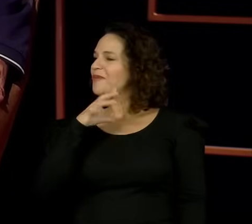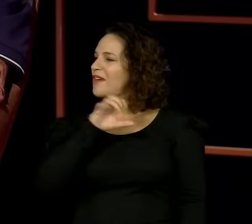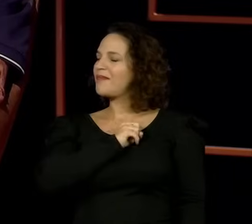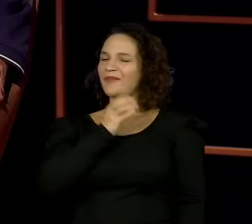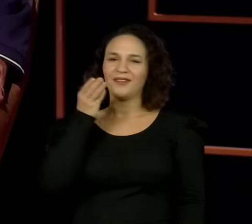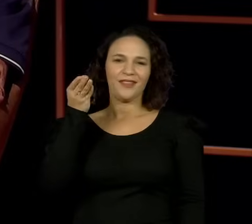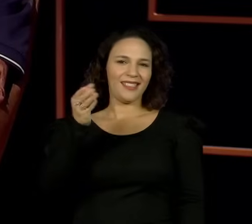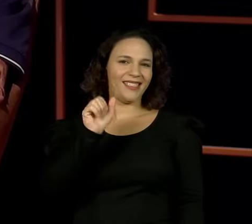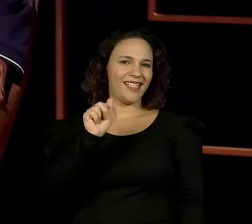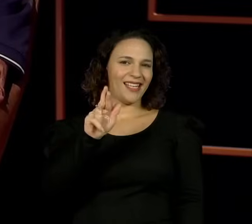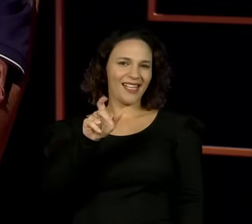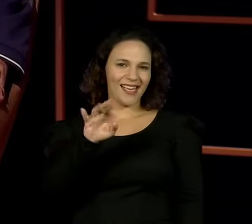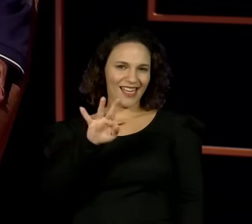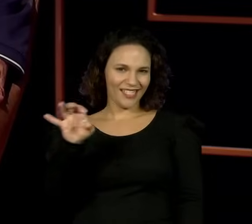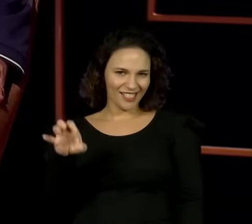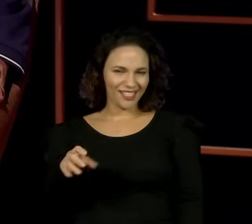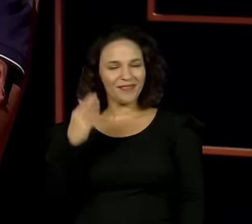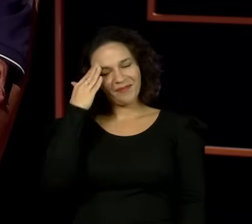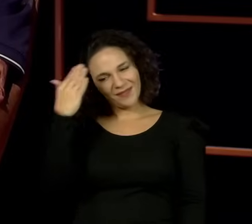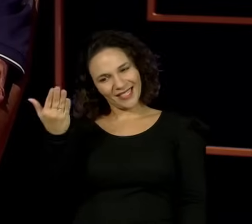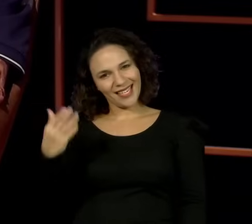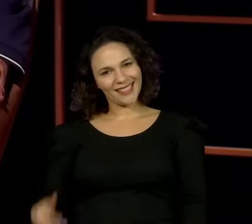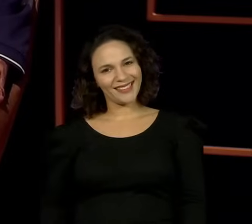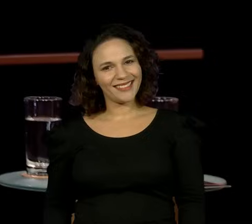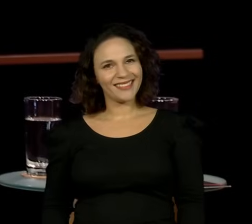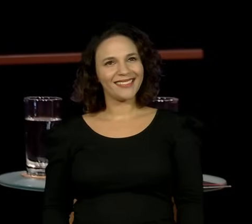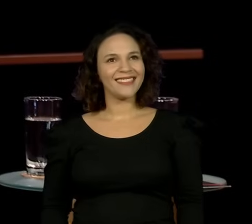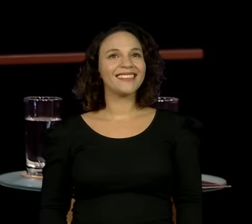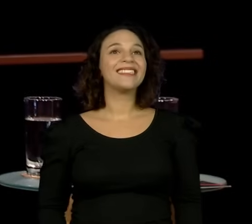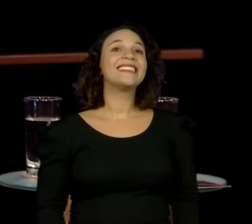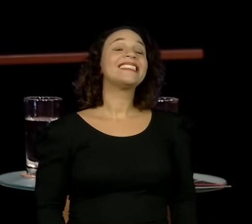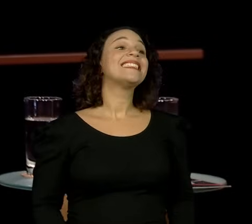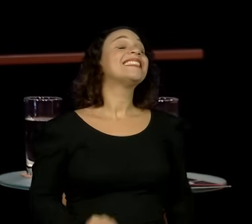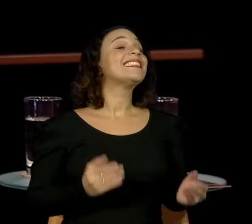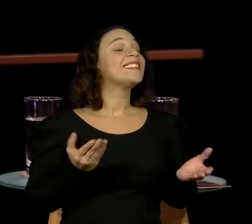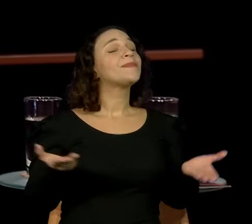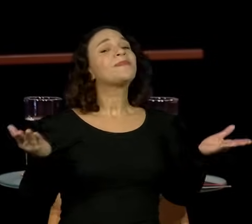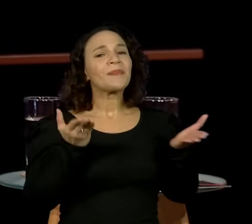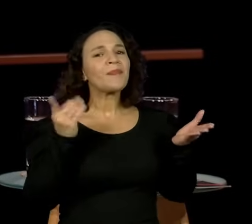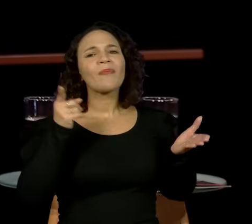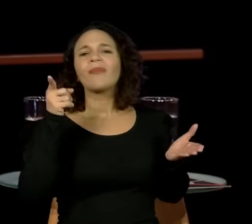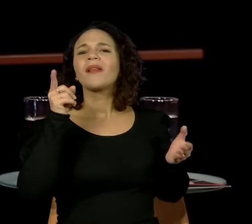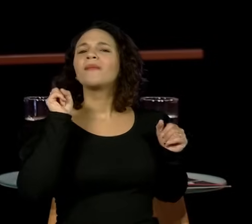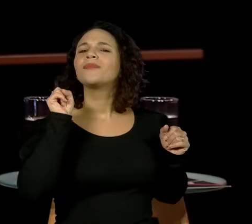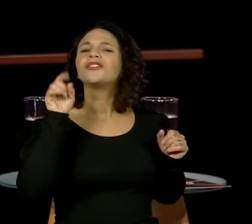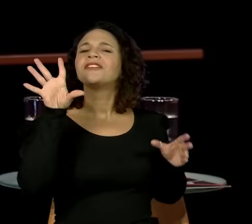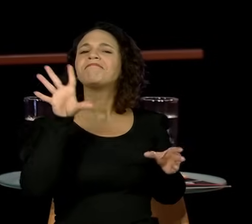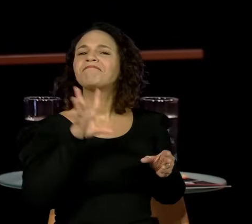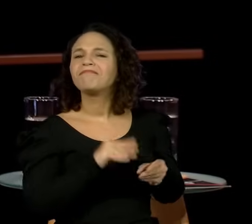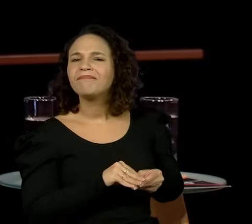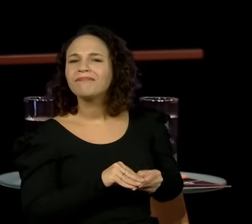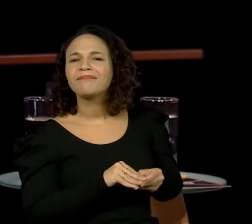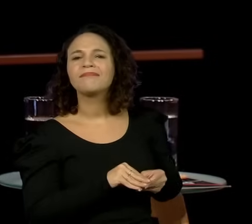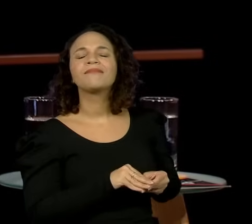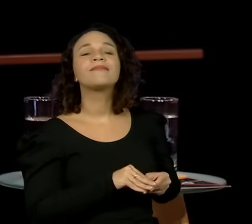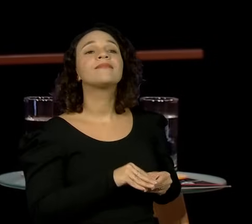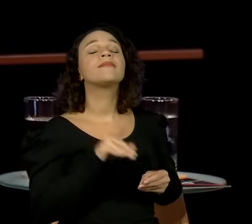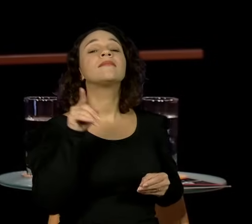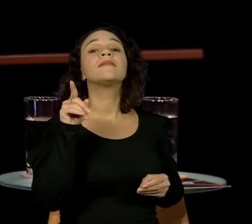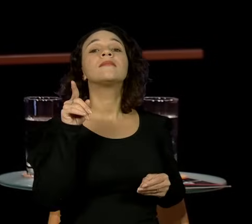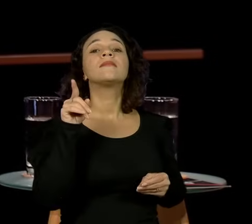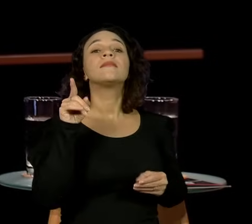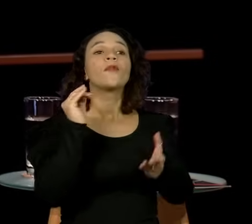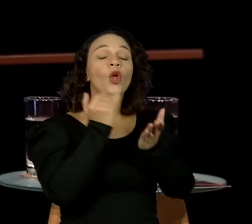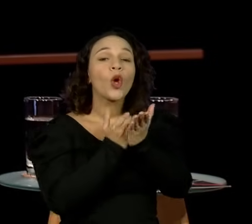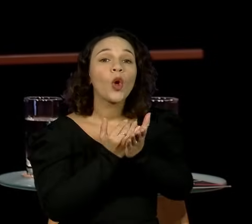você, Arlete. Muito obrigado. Eu queria que você falasse alguma coisa sobre a tua primeira